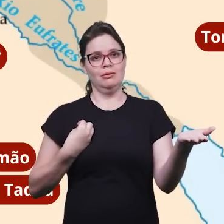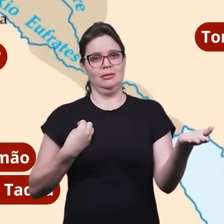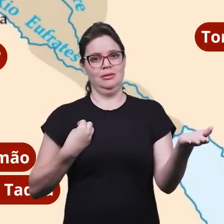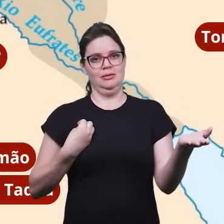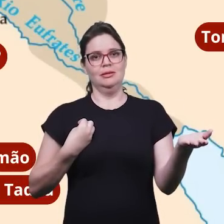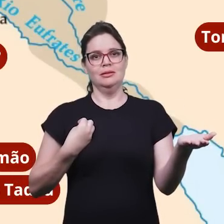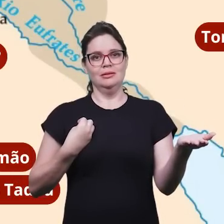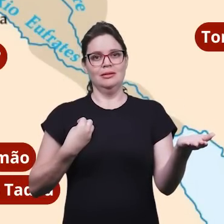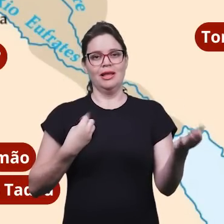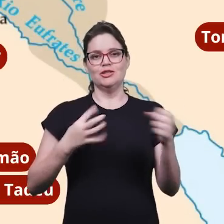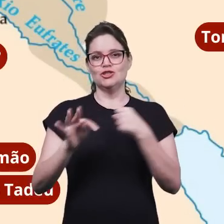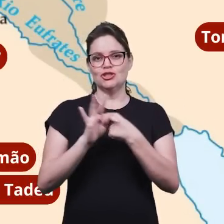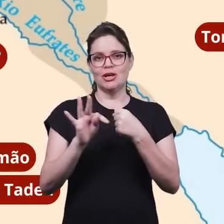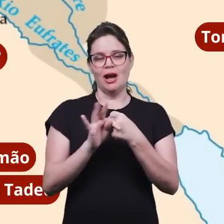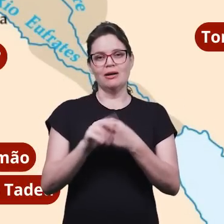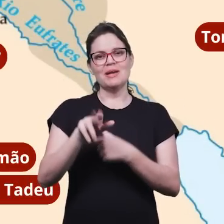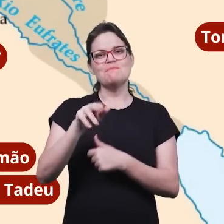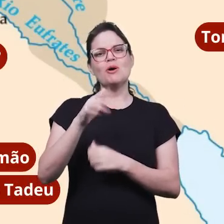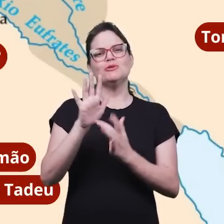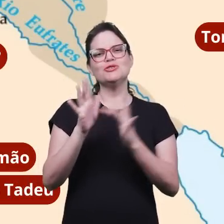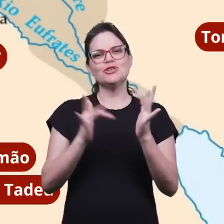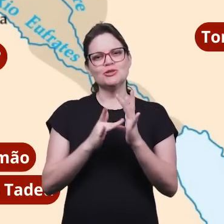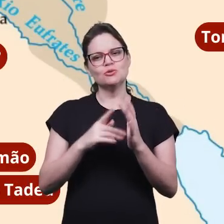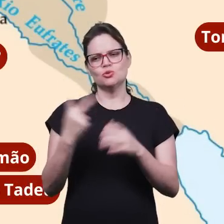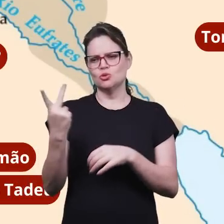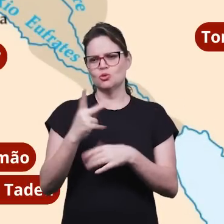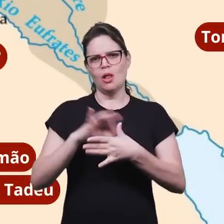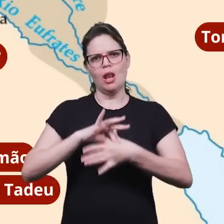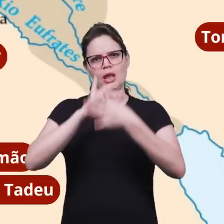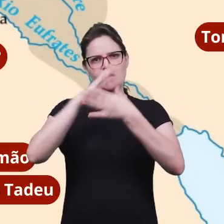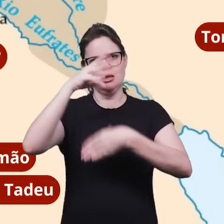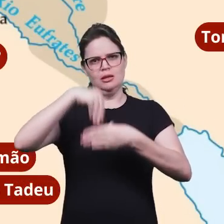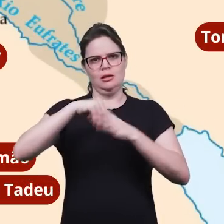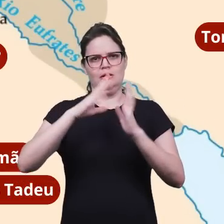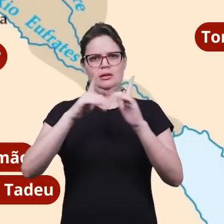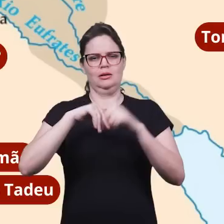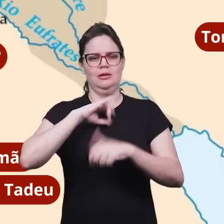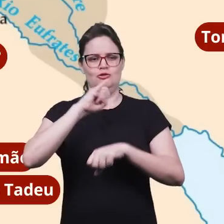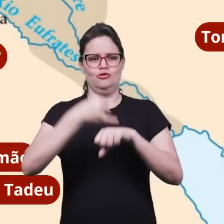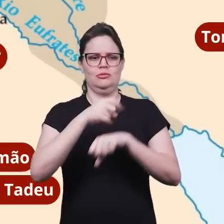eram os líderes ali da igreja em Jerusalém. Então,